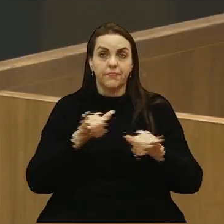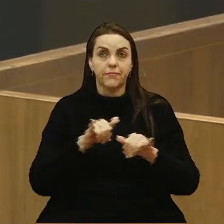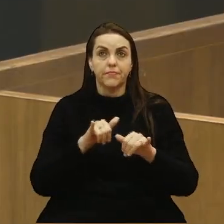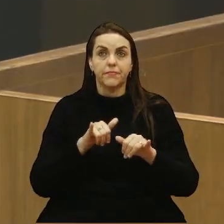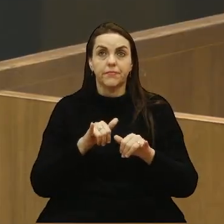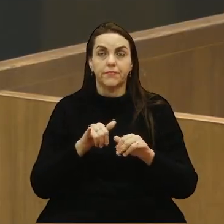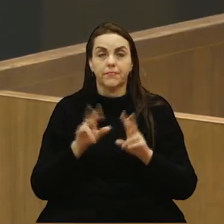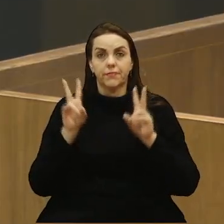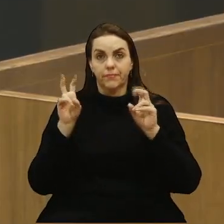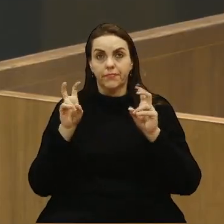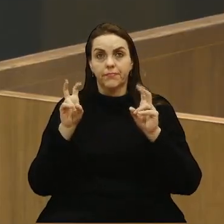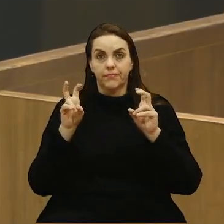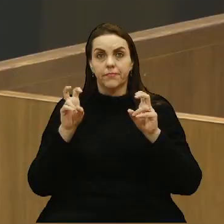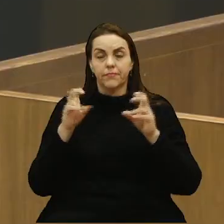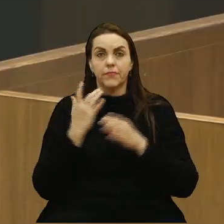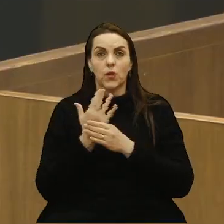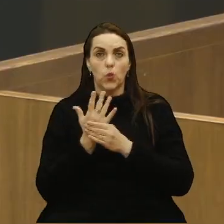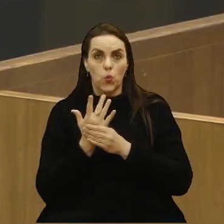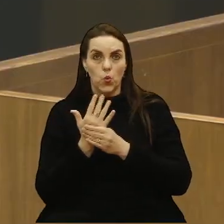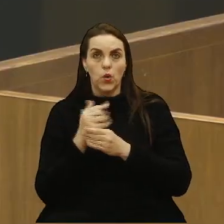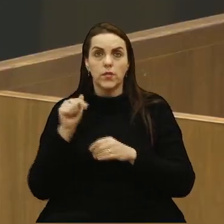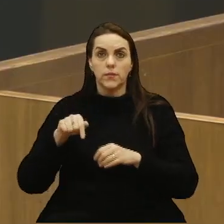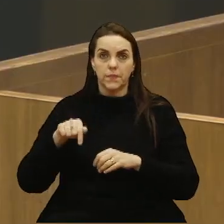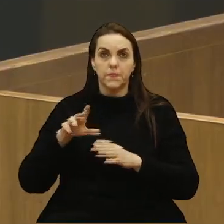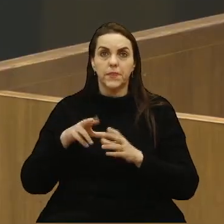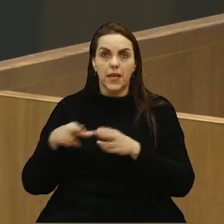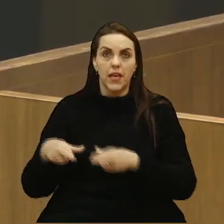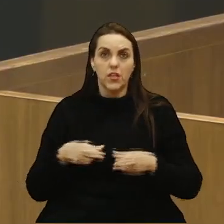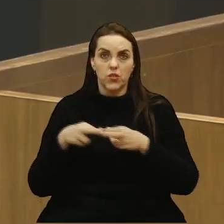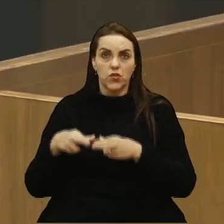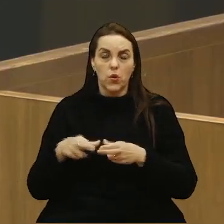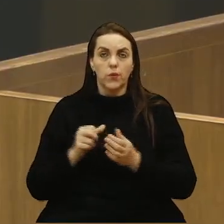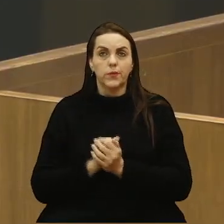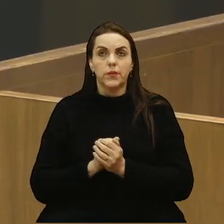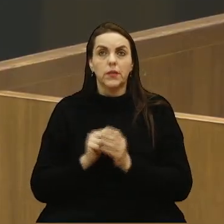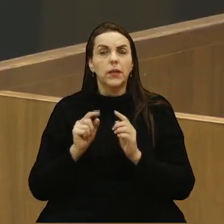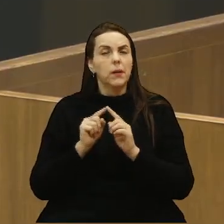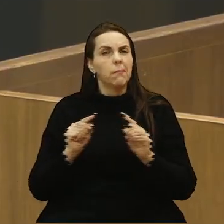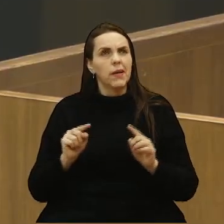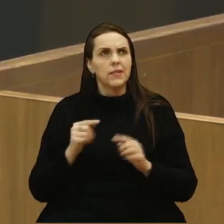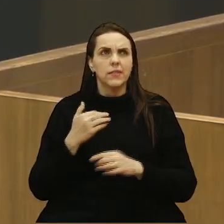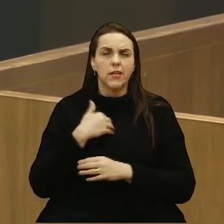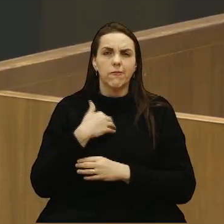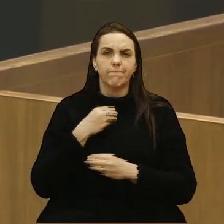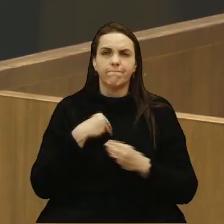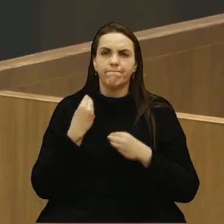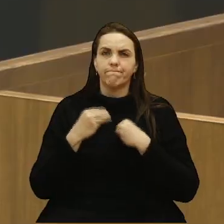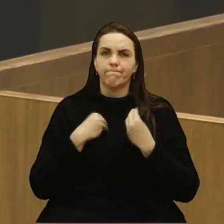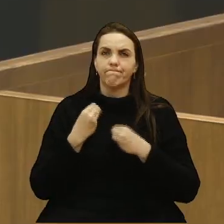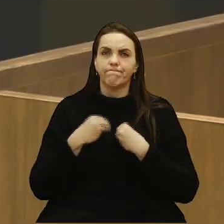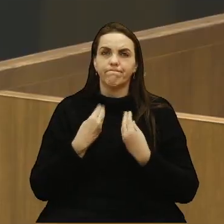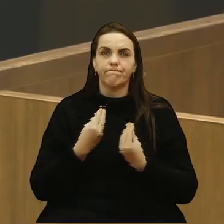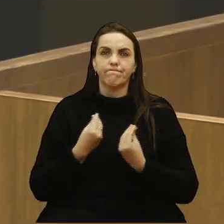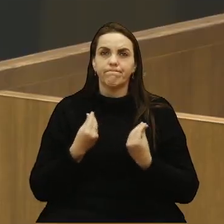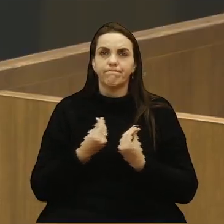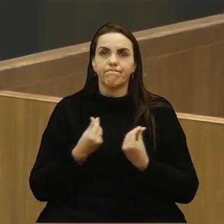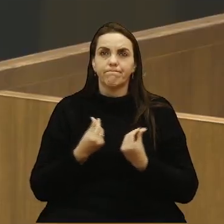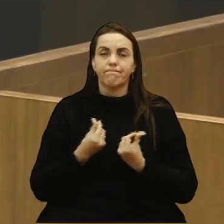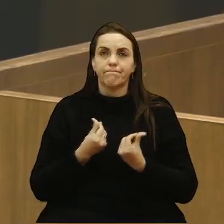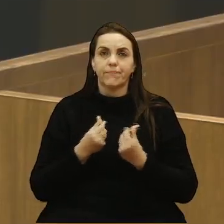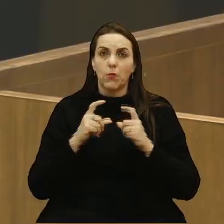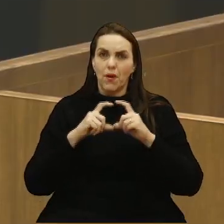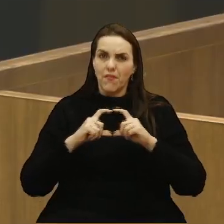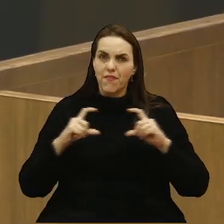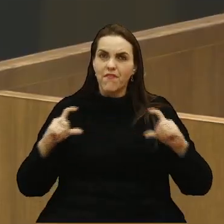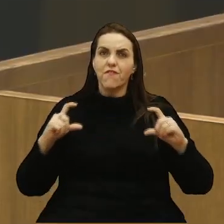Sobre a Universidade Federal aqui na nossa região. Mas eu fiquei assim, com uma frase